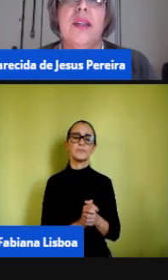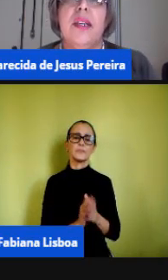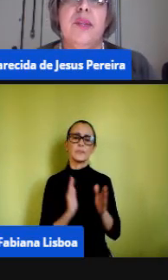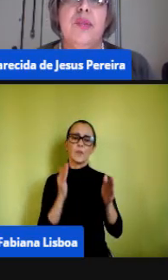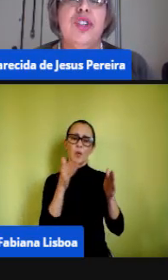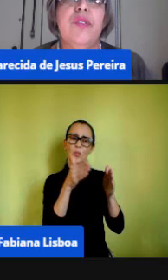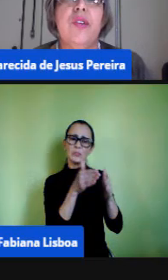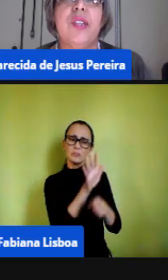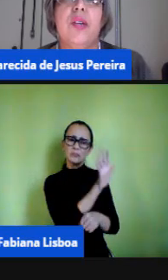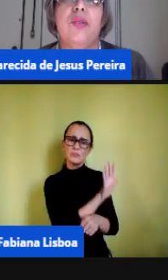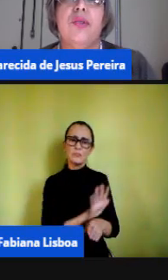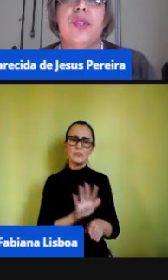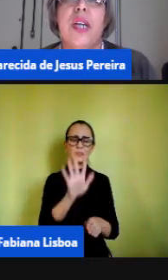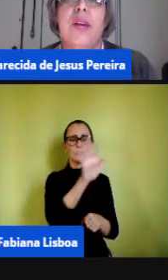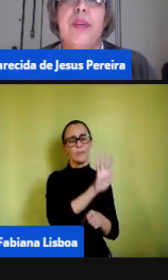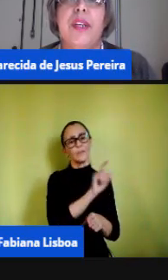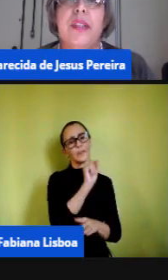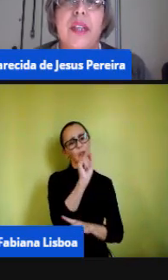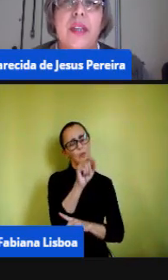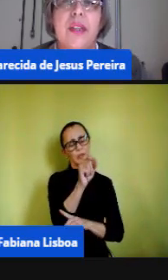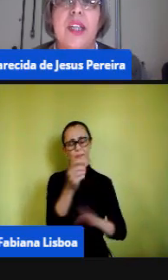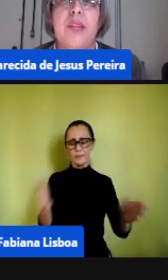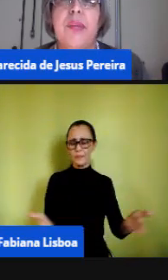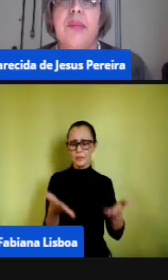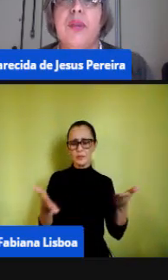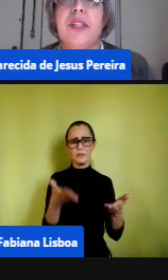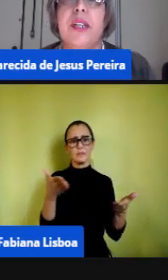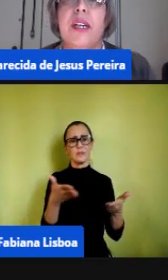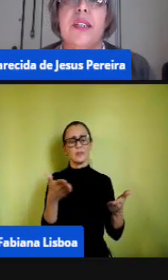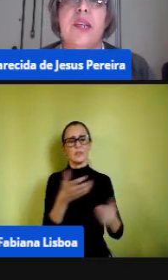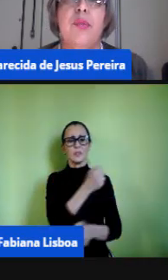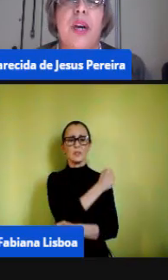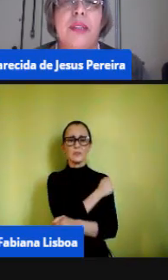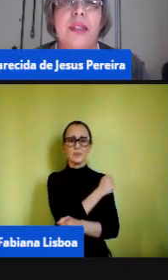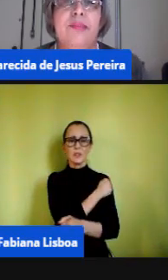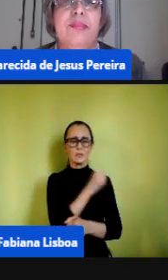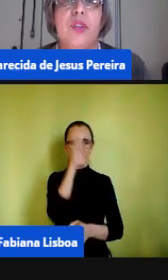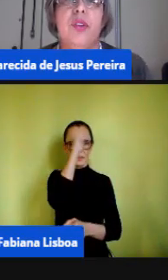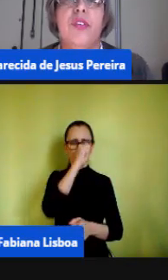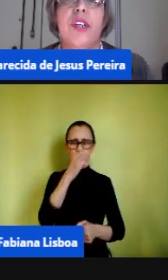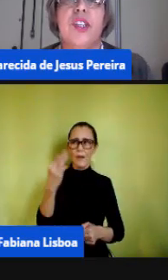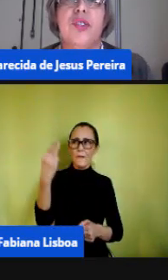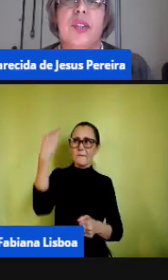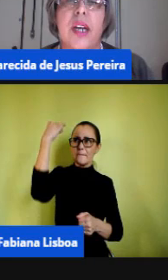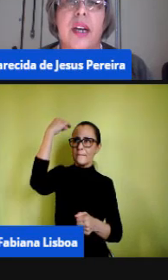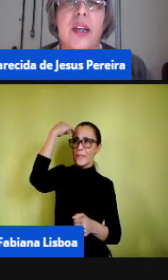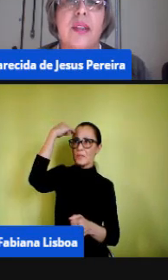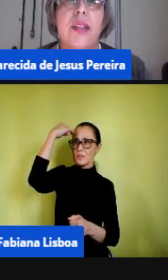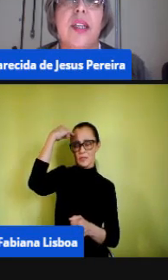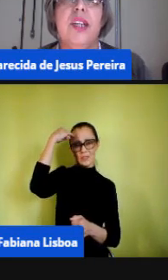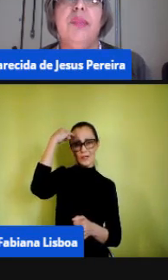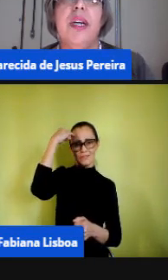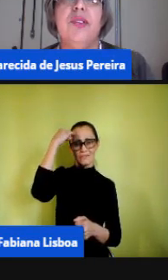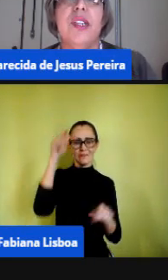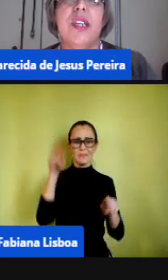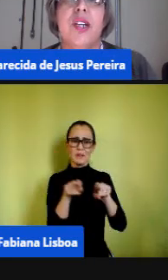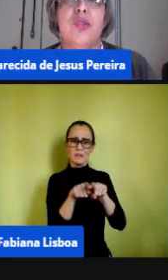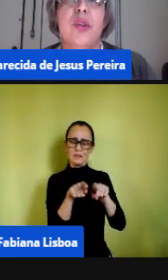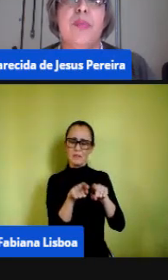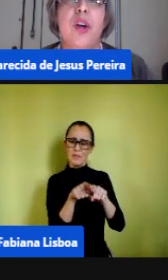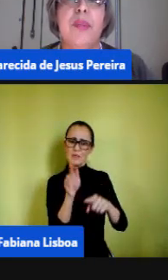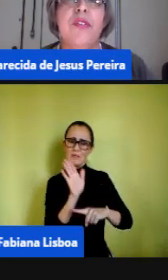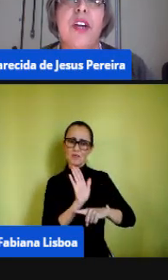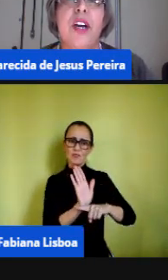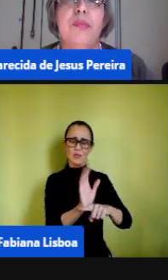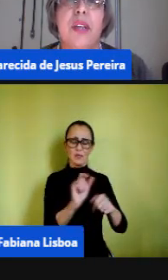Estimular e motivar os alunos a aprender e memorizar a tabuada, confeccionar e manusear